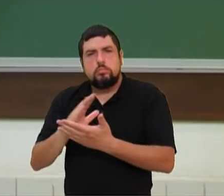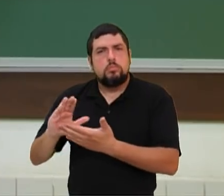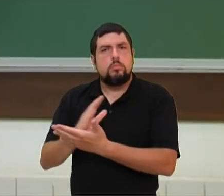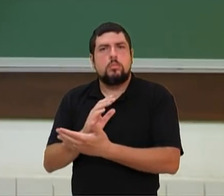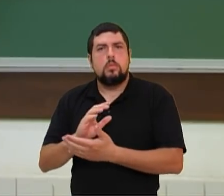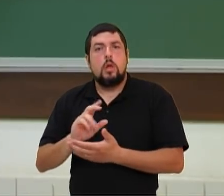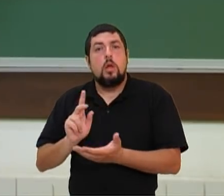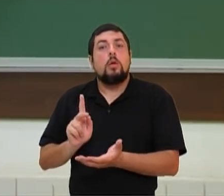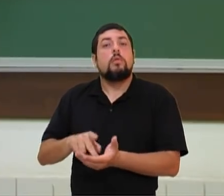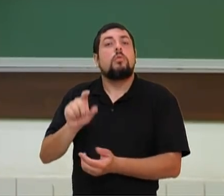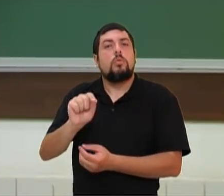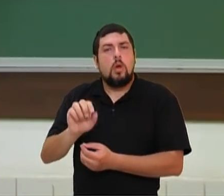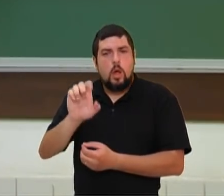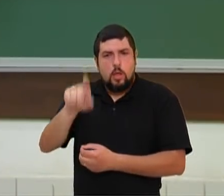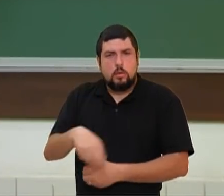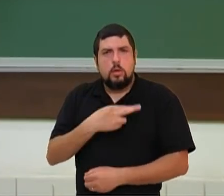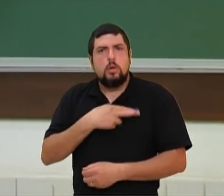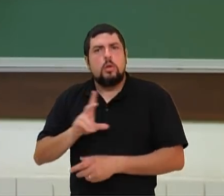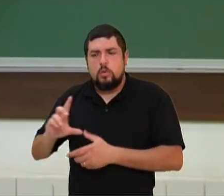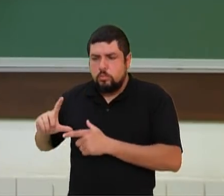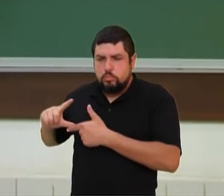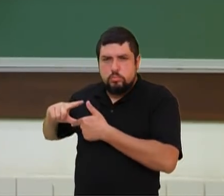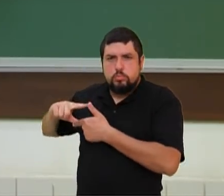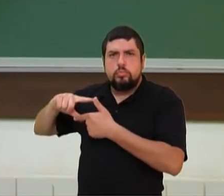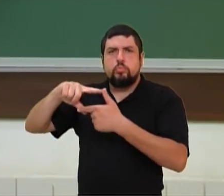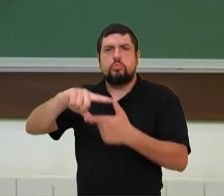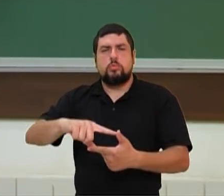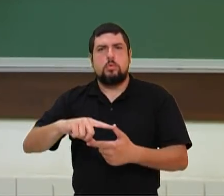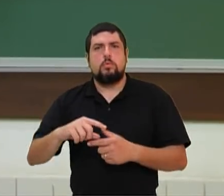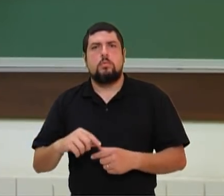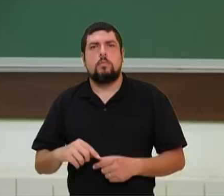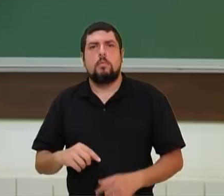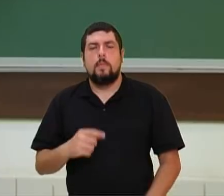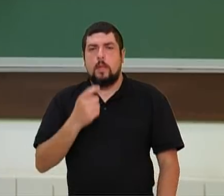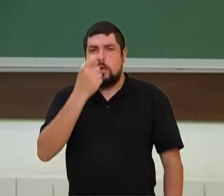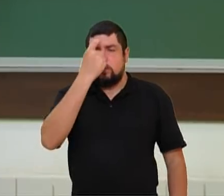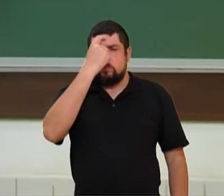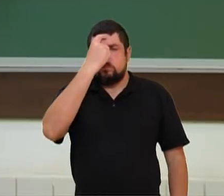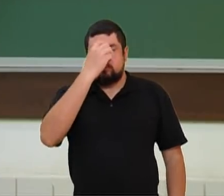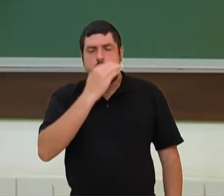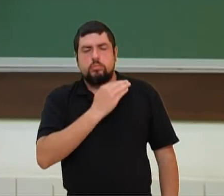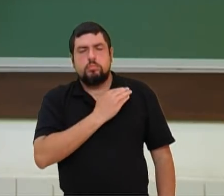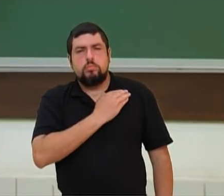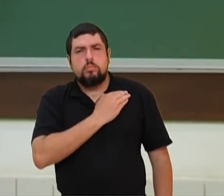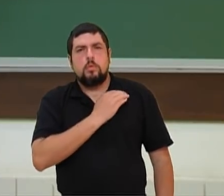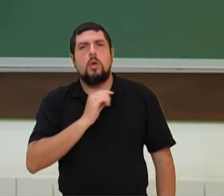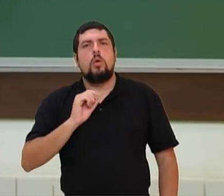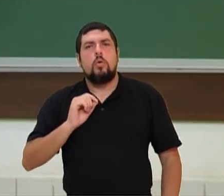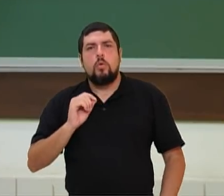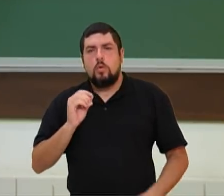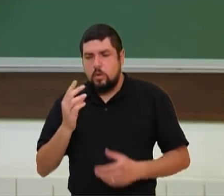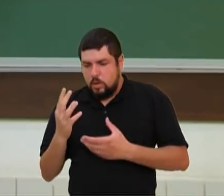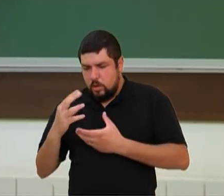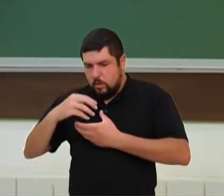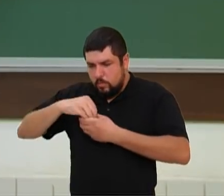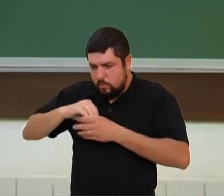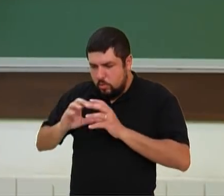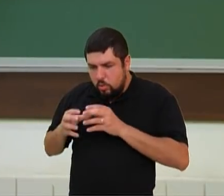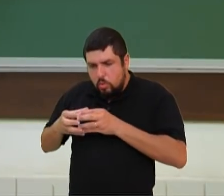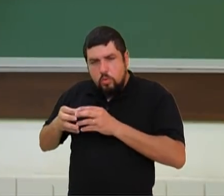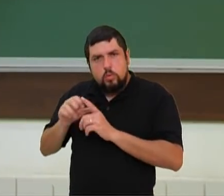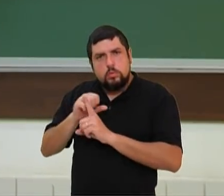tradição. Então, todo indiano que pratica a sua lei correta, vive dentro da sua própria casta, dentro do seu